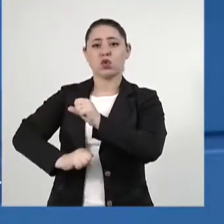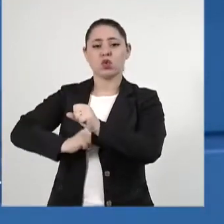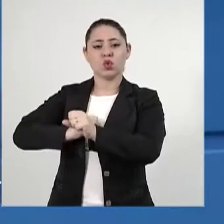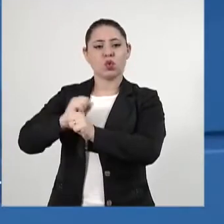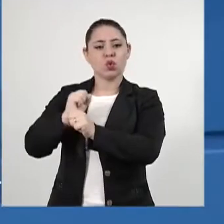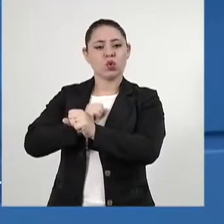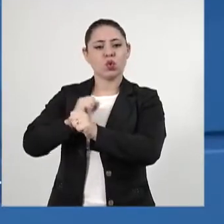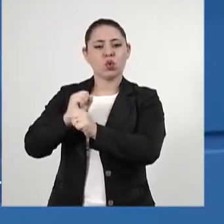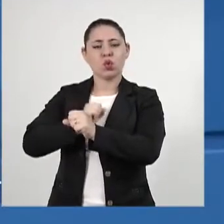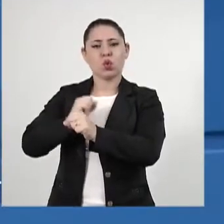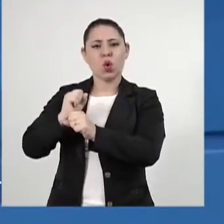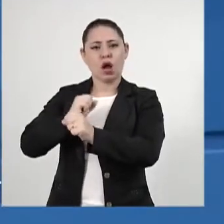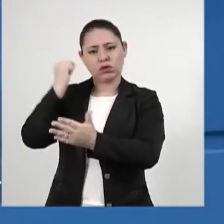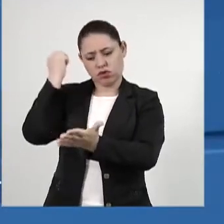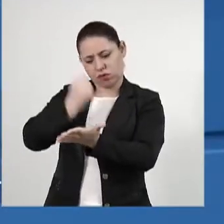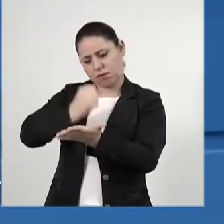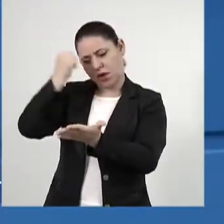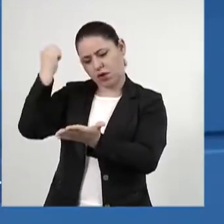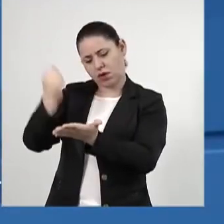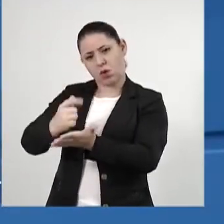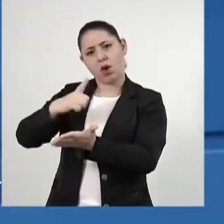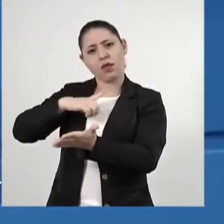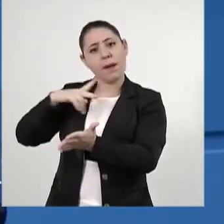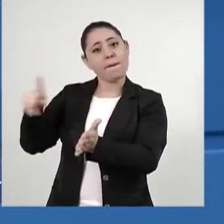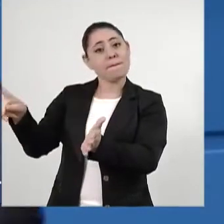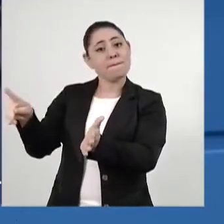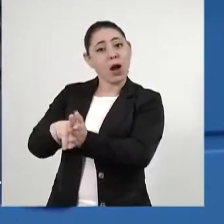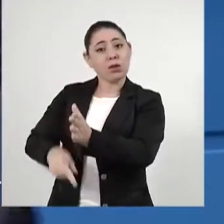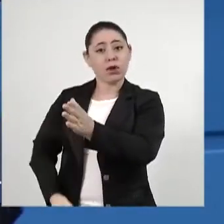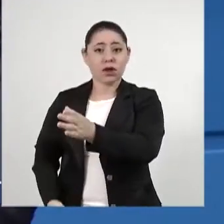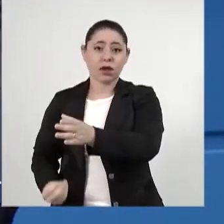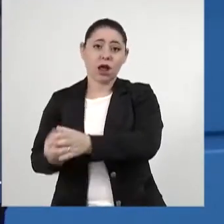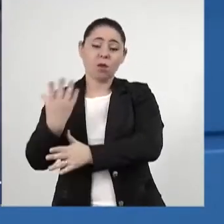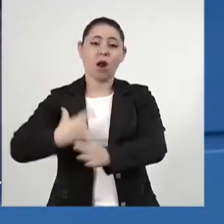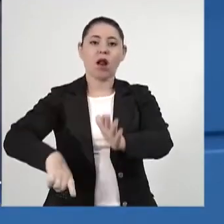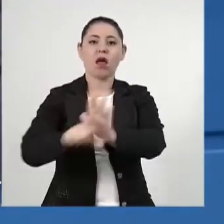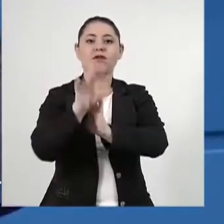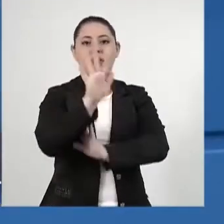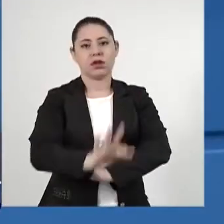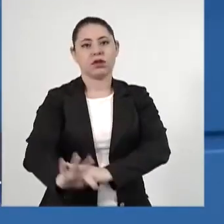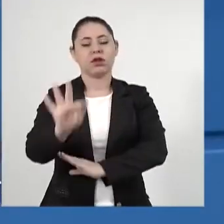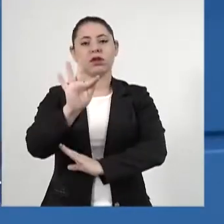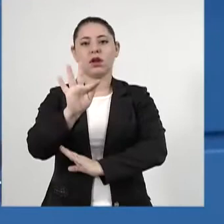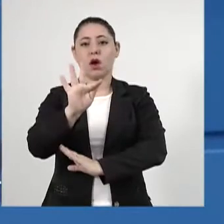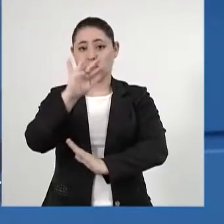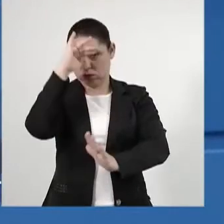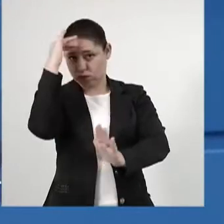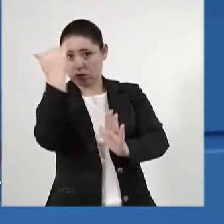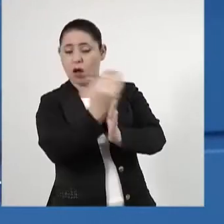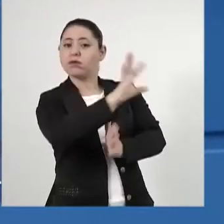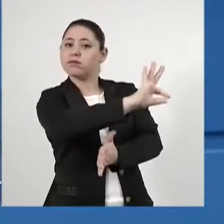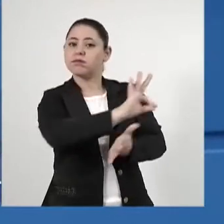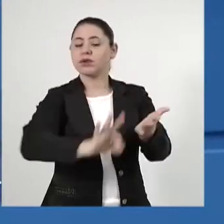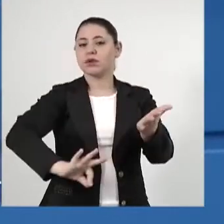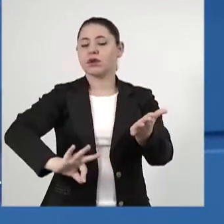cadeia dominial, de matrícula, essa matrícula que foi criada por uma lei federal e legitimou a posse de um fazendeiro,